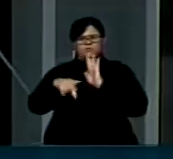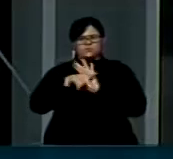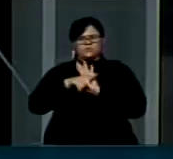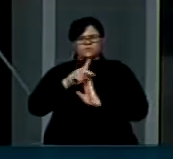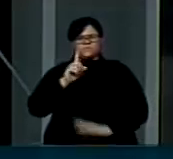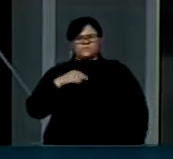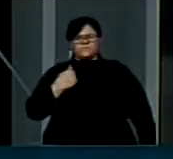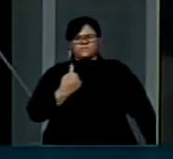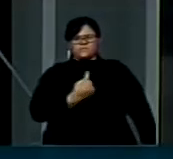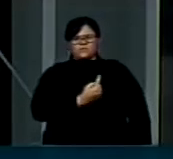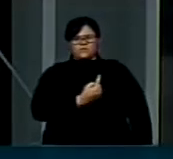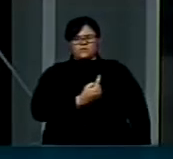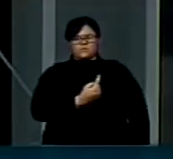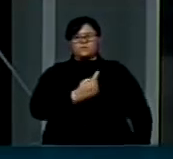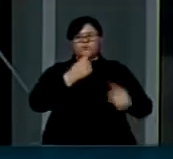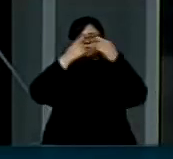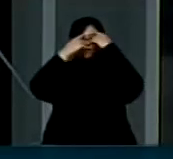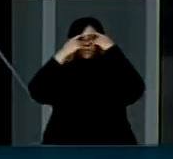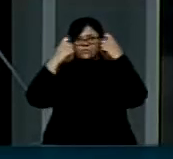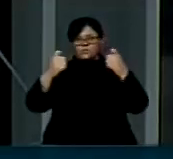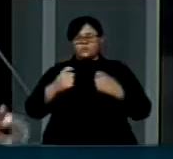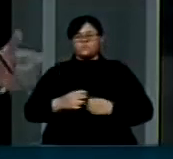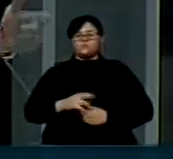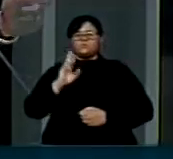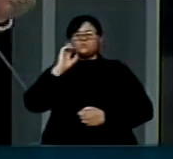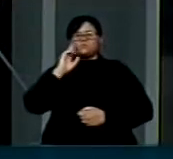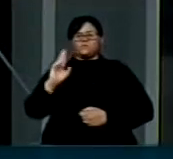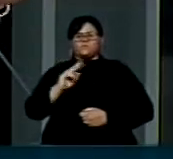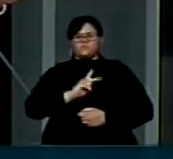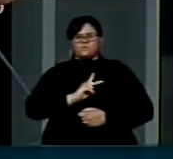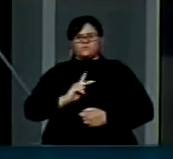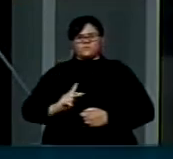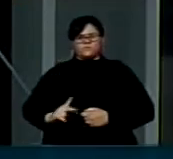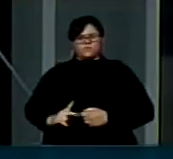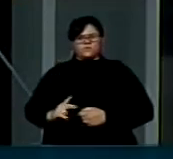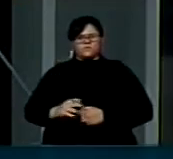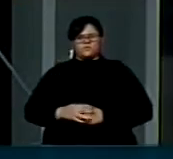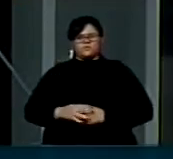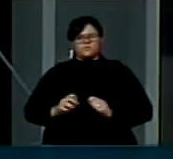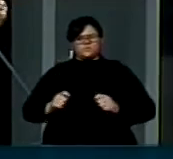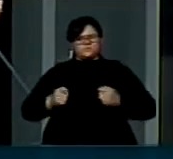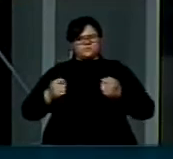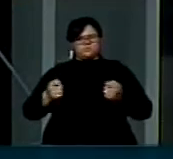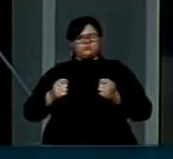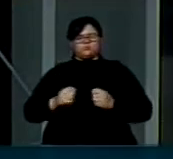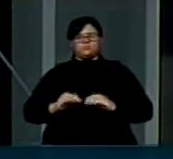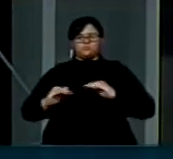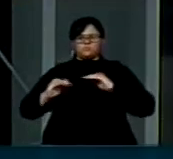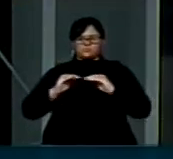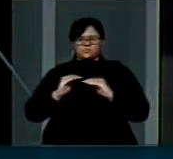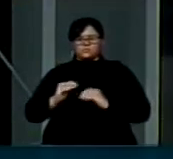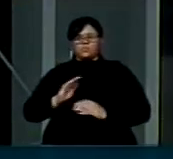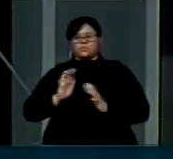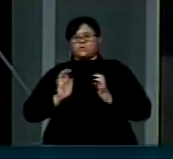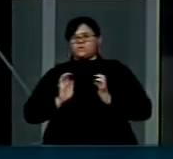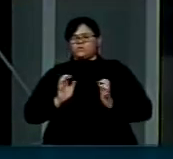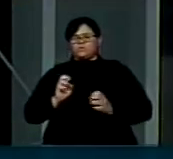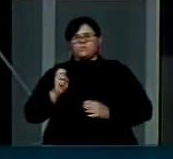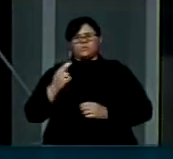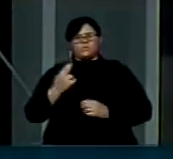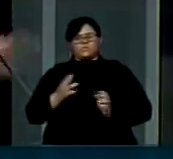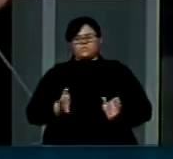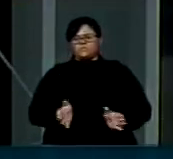a violência, senhor presidente, ela afronta, ela agride, ela cessa, ela atinge o rico e o pobre,